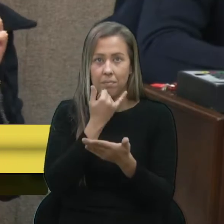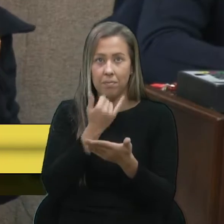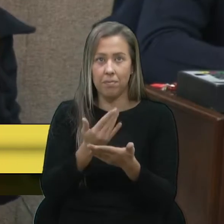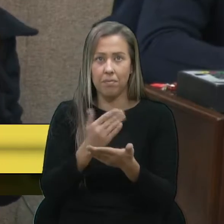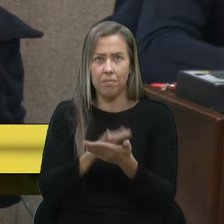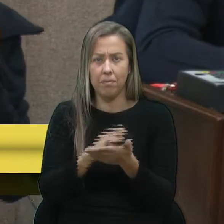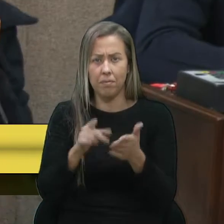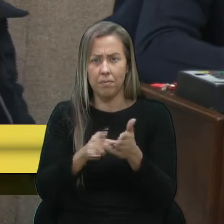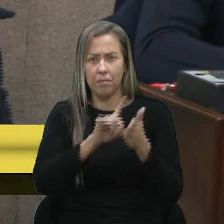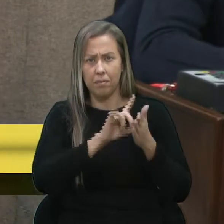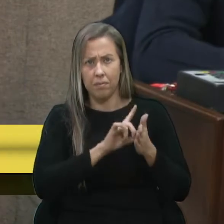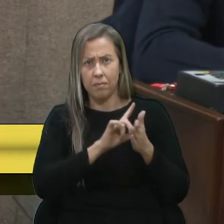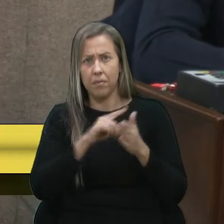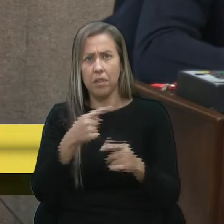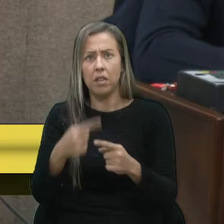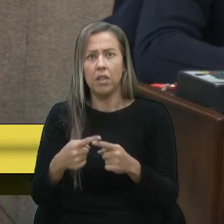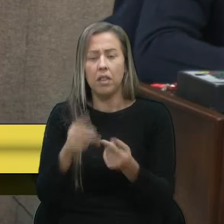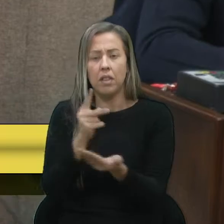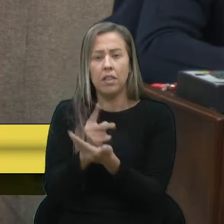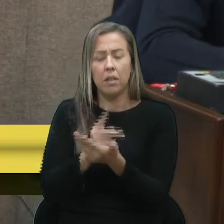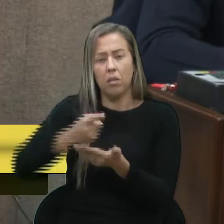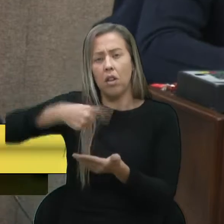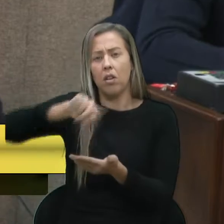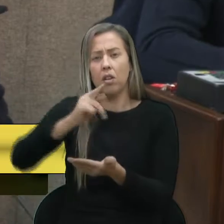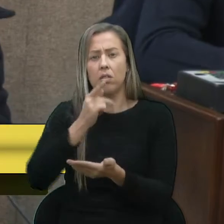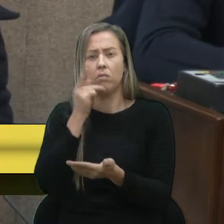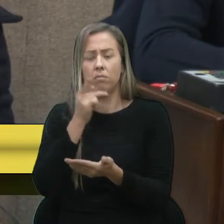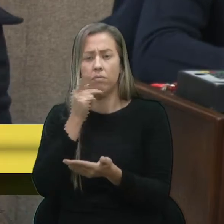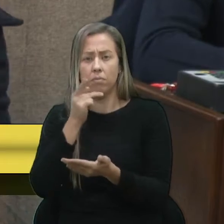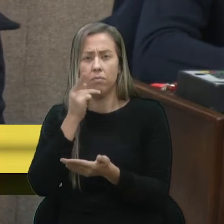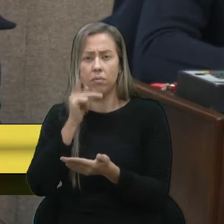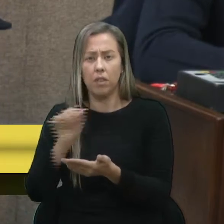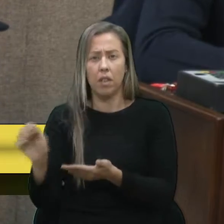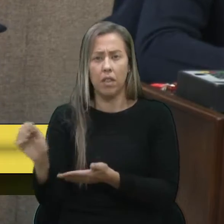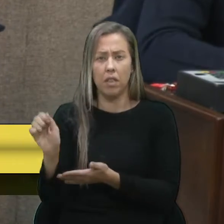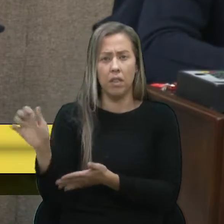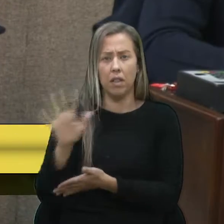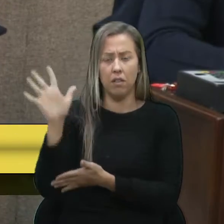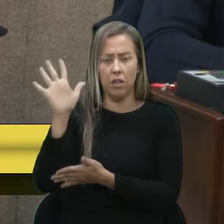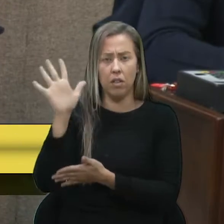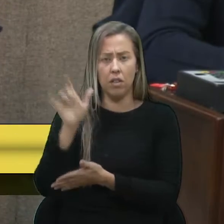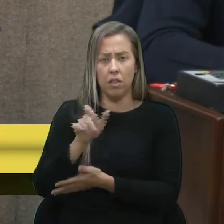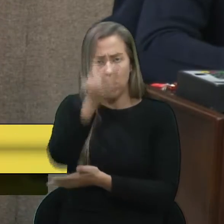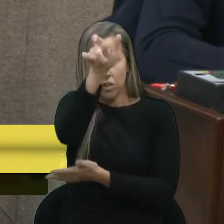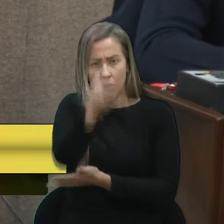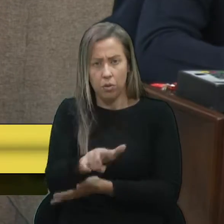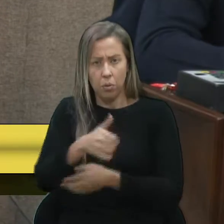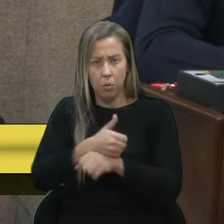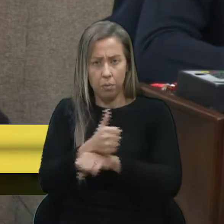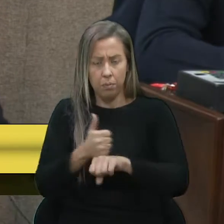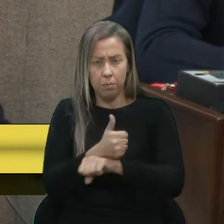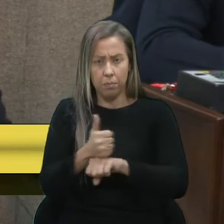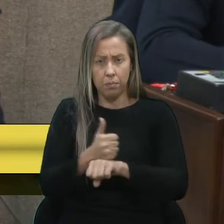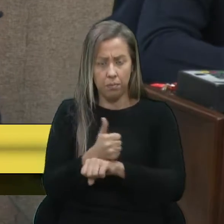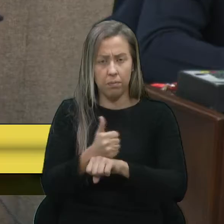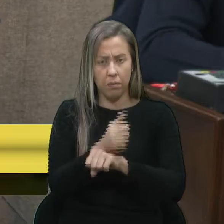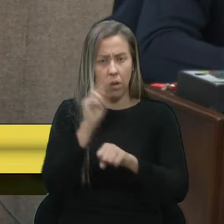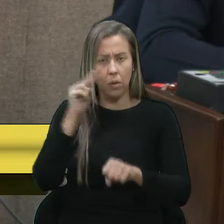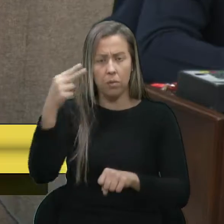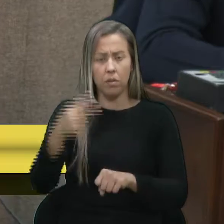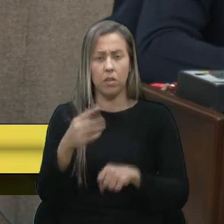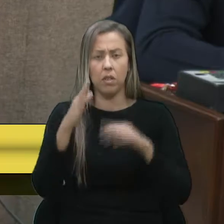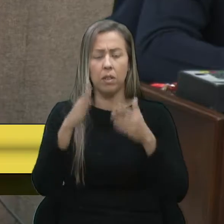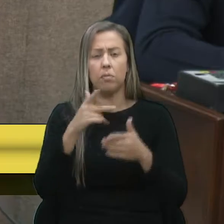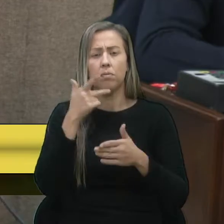de antes, porque sempre que nós falamos da valorização de um profissional, por consequência, nós